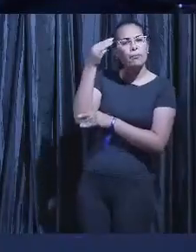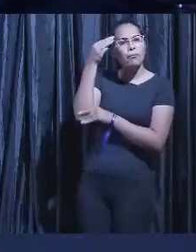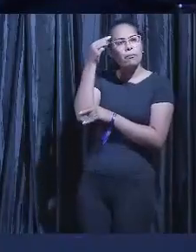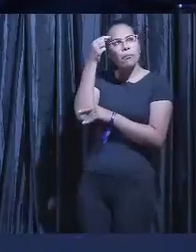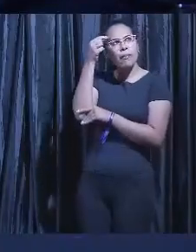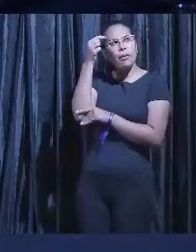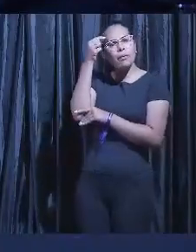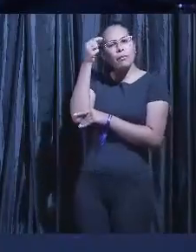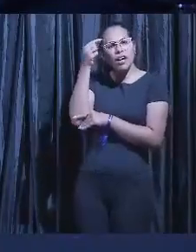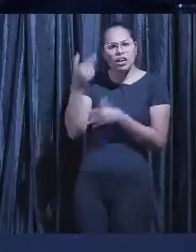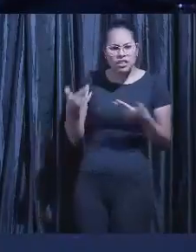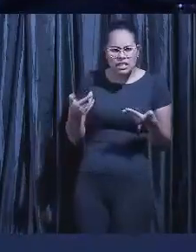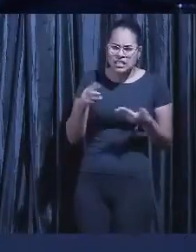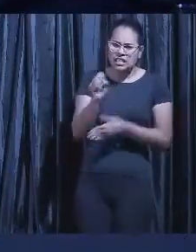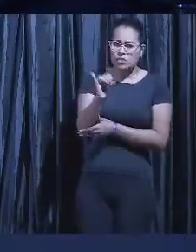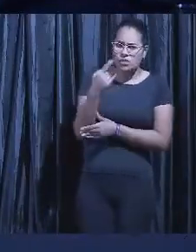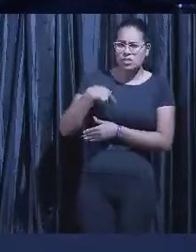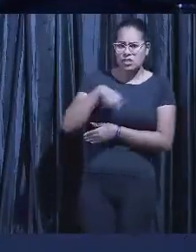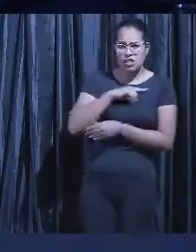para isso